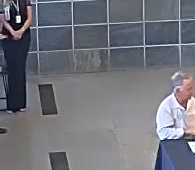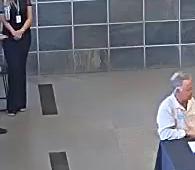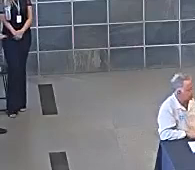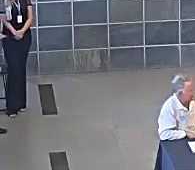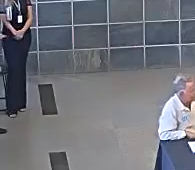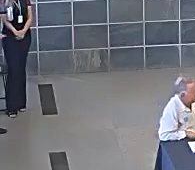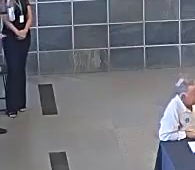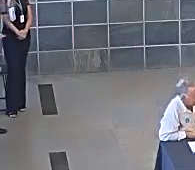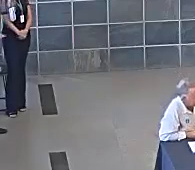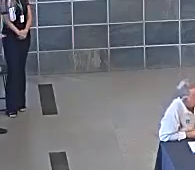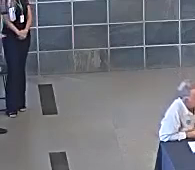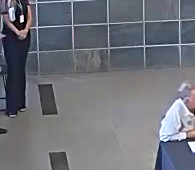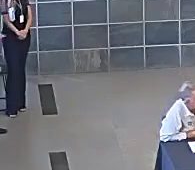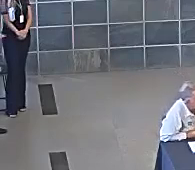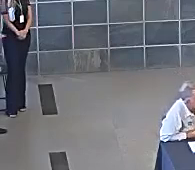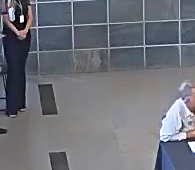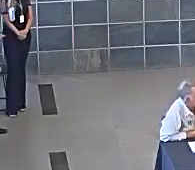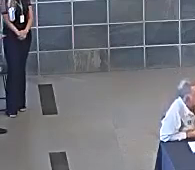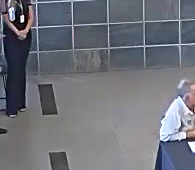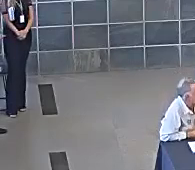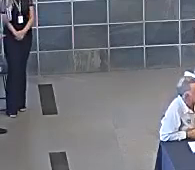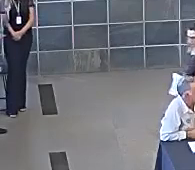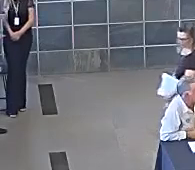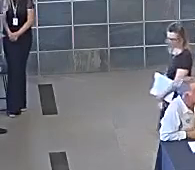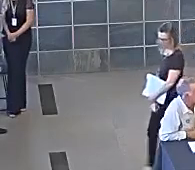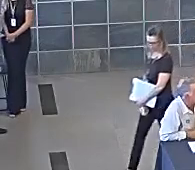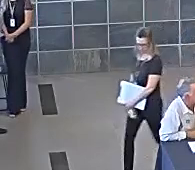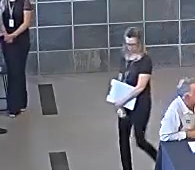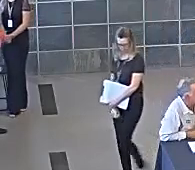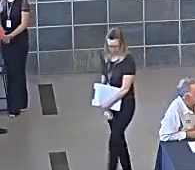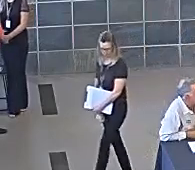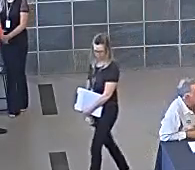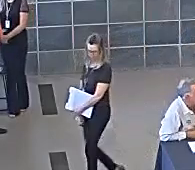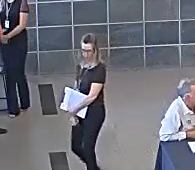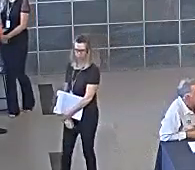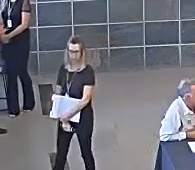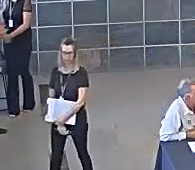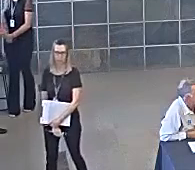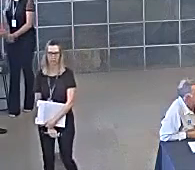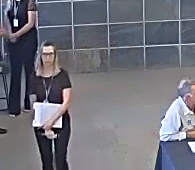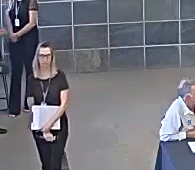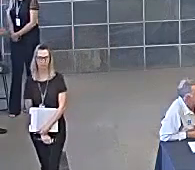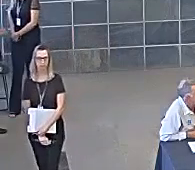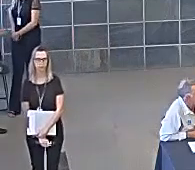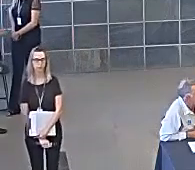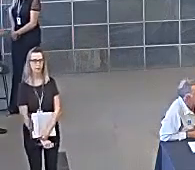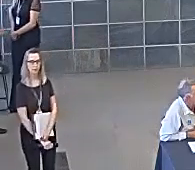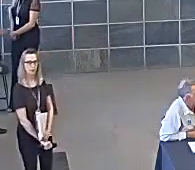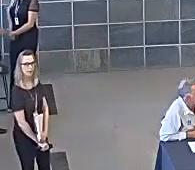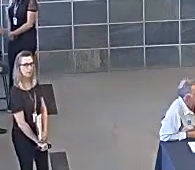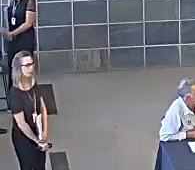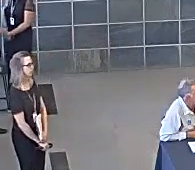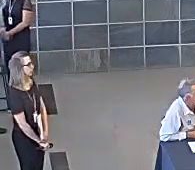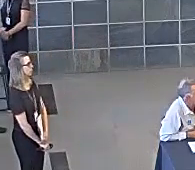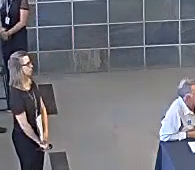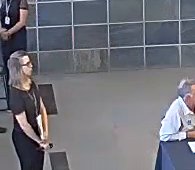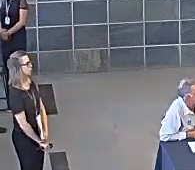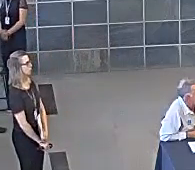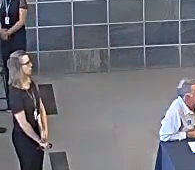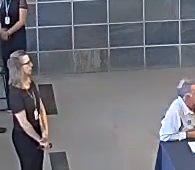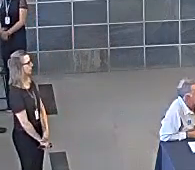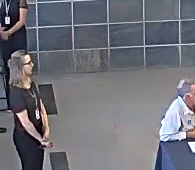Obrigado, a vereadora Mayra. Belas palavras, viu, Mayra? Agora a presidência agradece aos